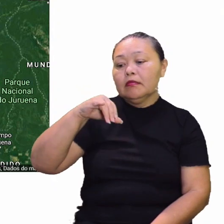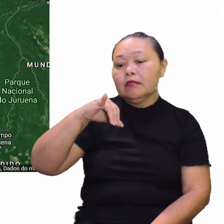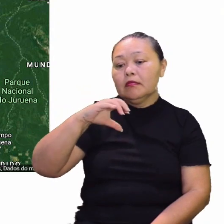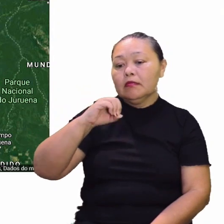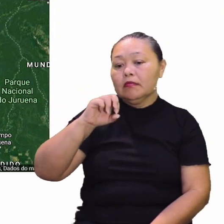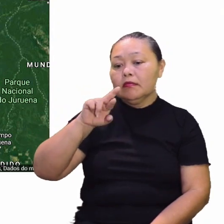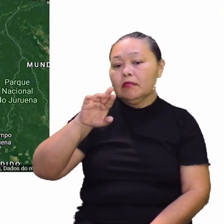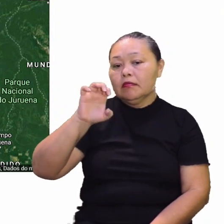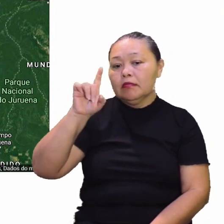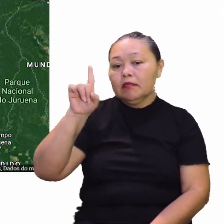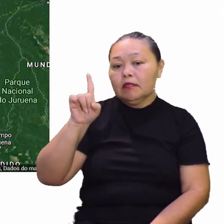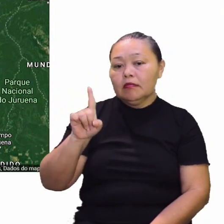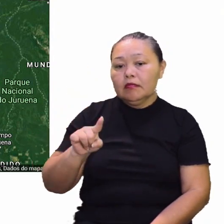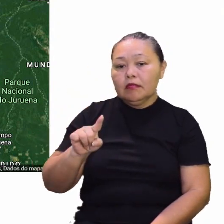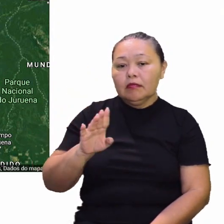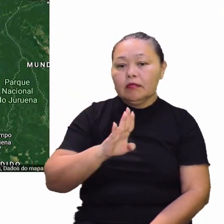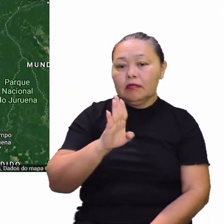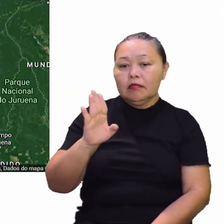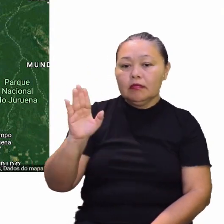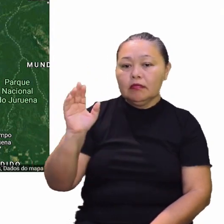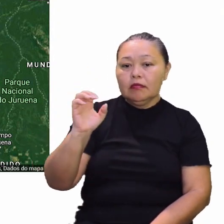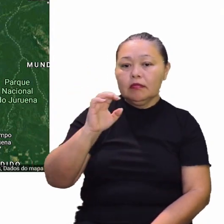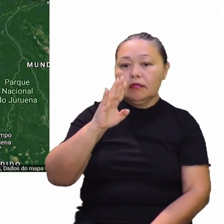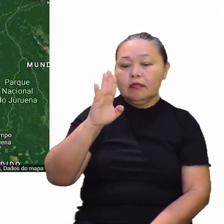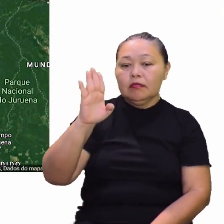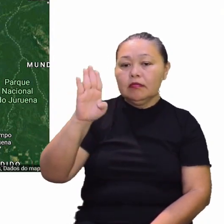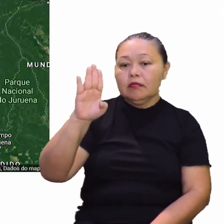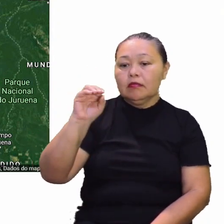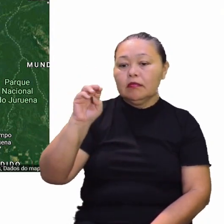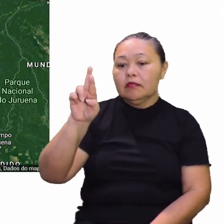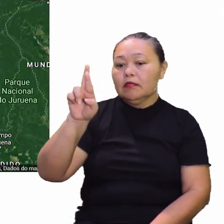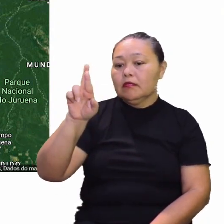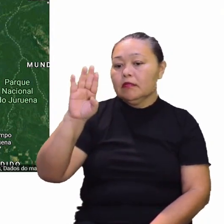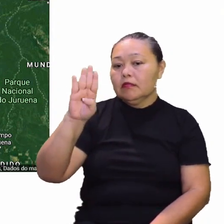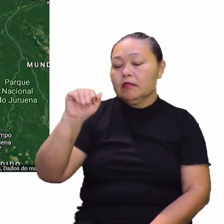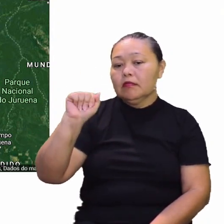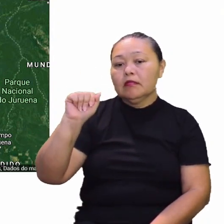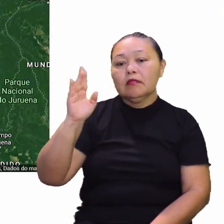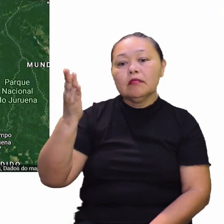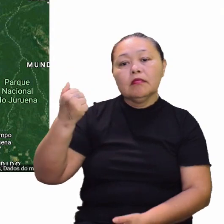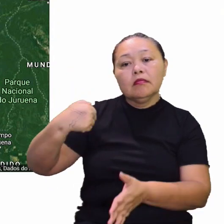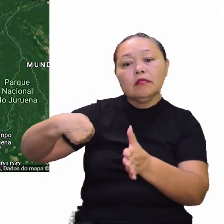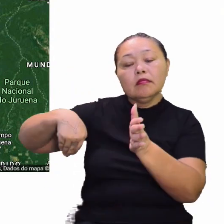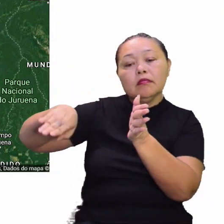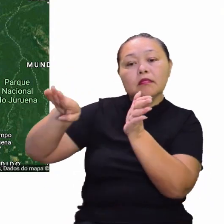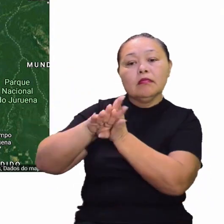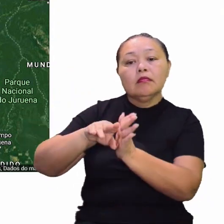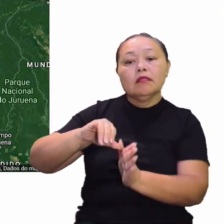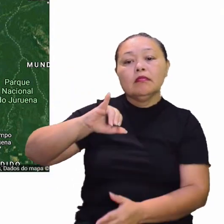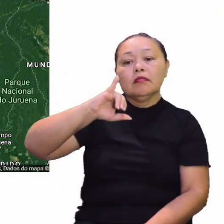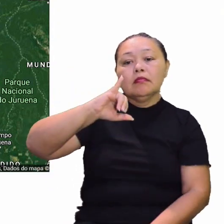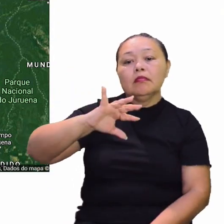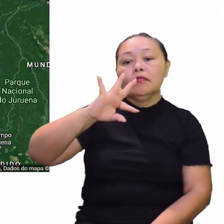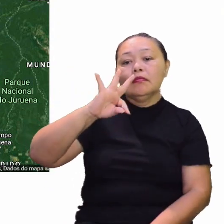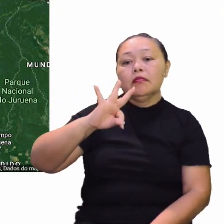Vai indo embora, meu amigo. Olha só. Borba. Aqui vai chegar lá